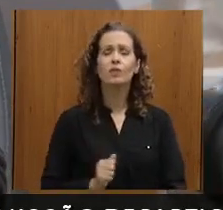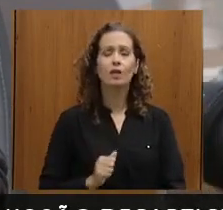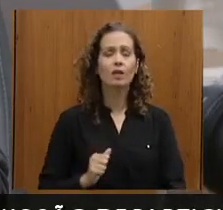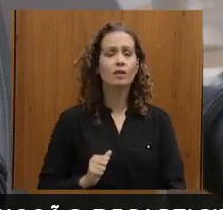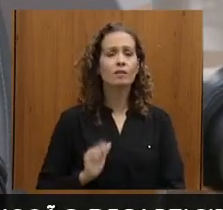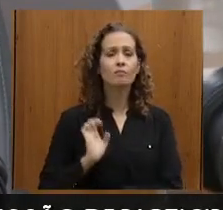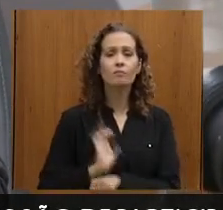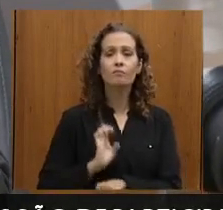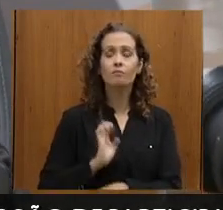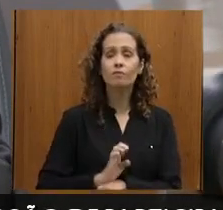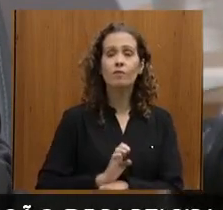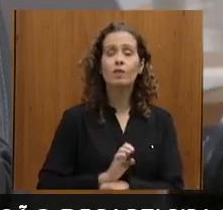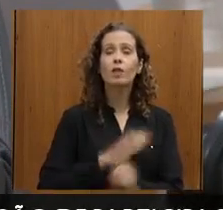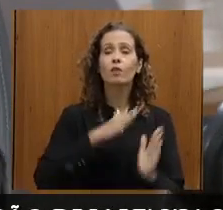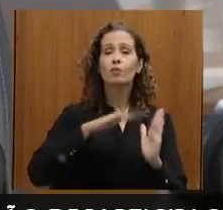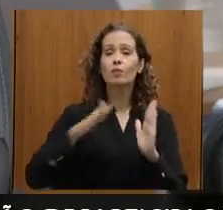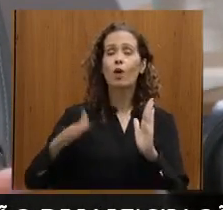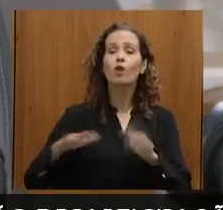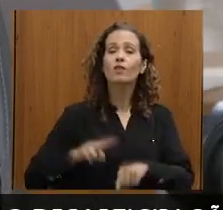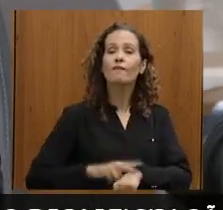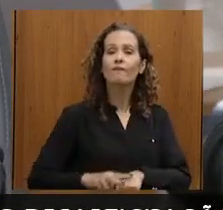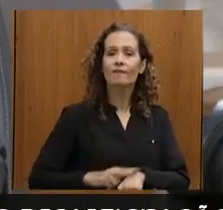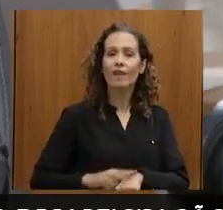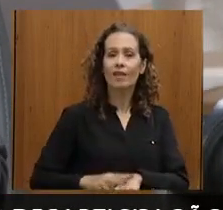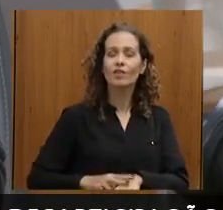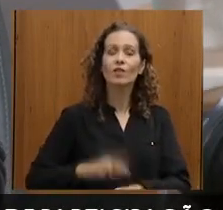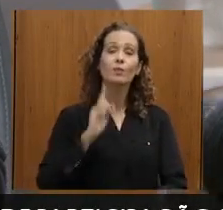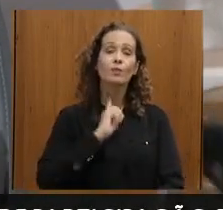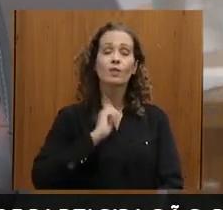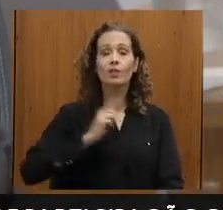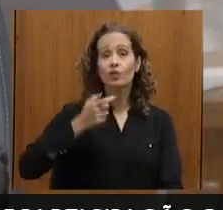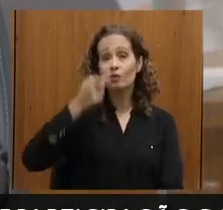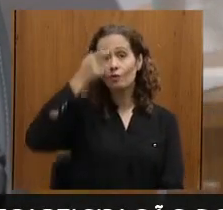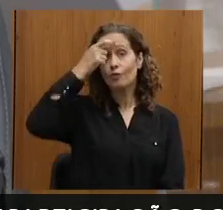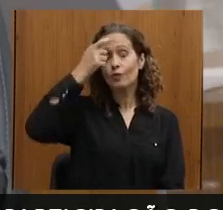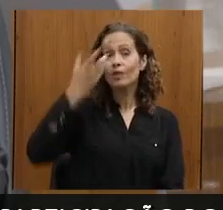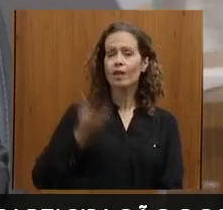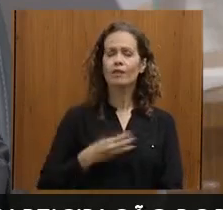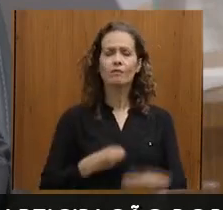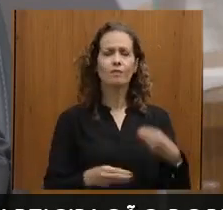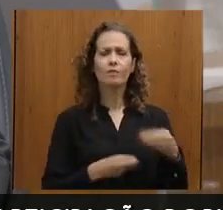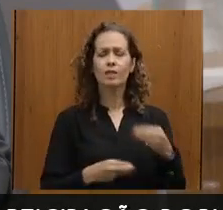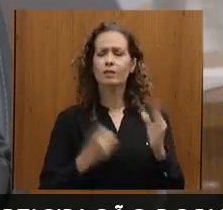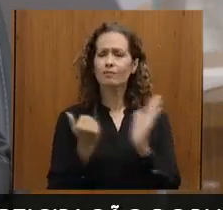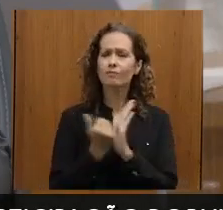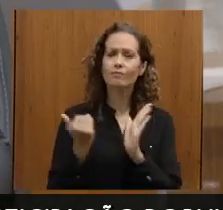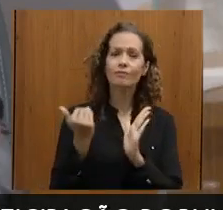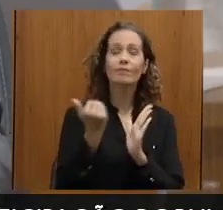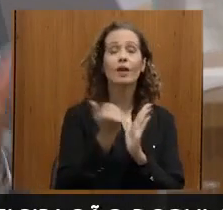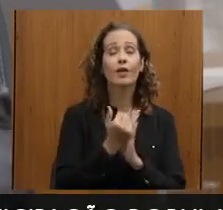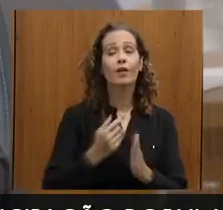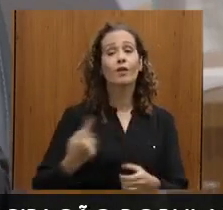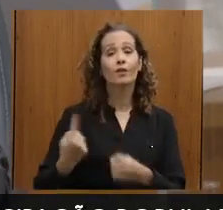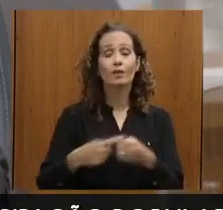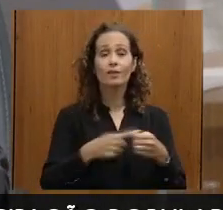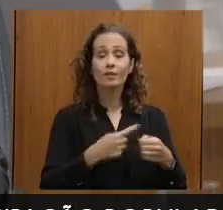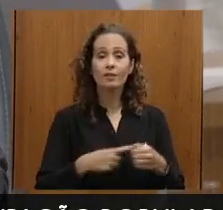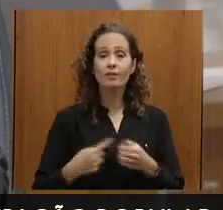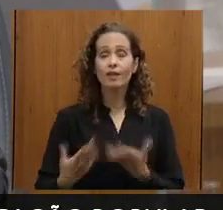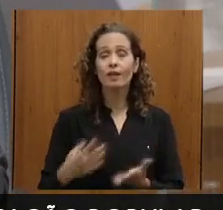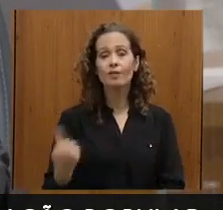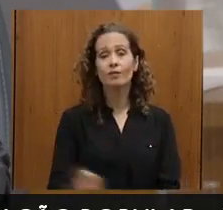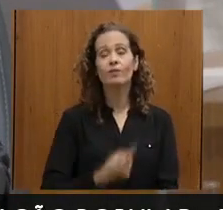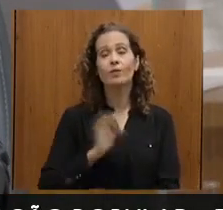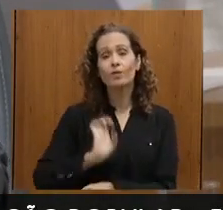na Onda Verde do Minas Consciente, que é a onda de maior flexibilização das cidades, das regiões do nosso